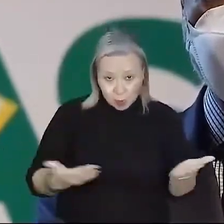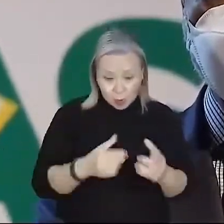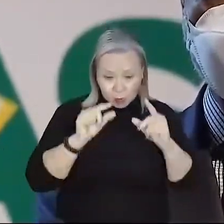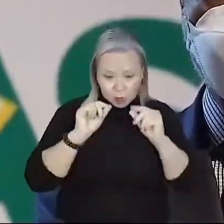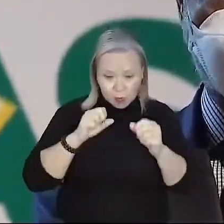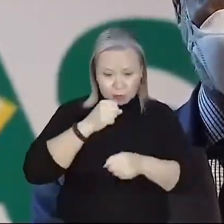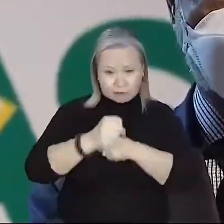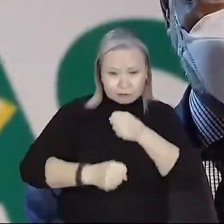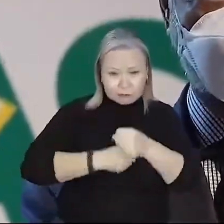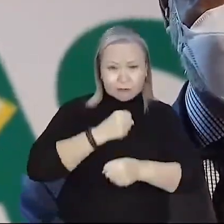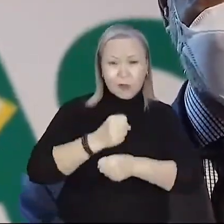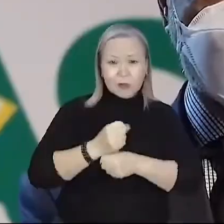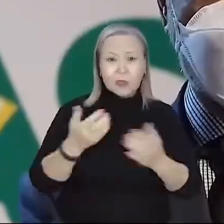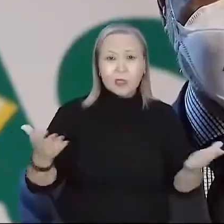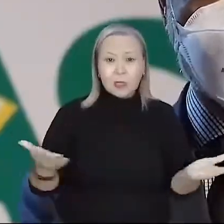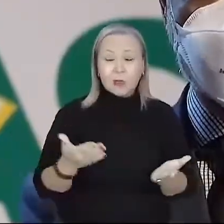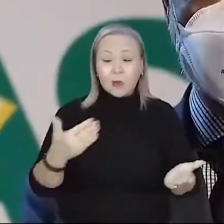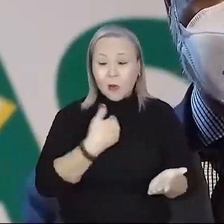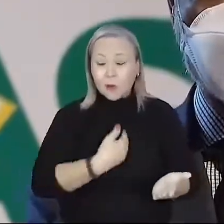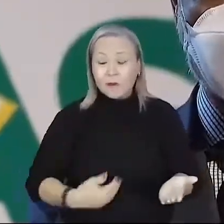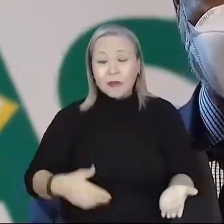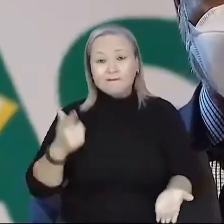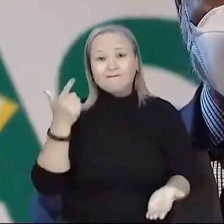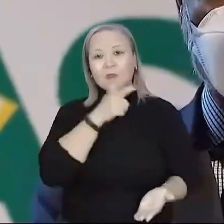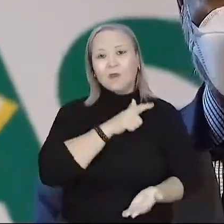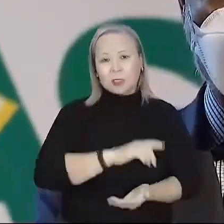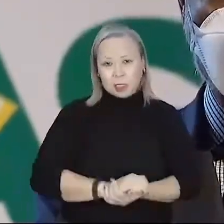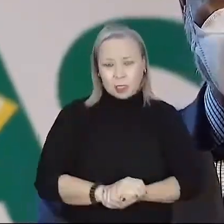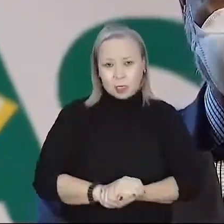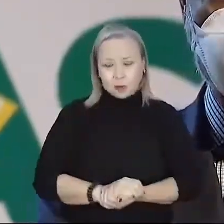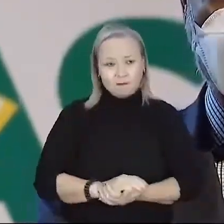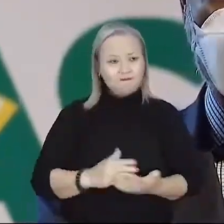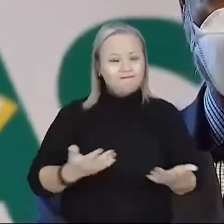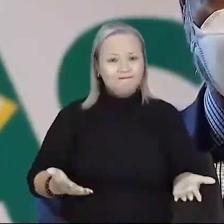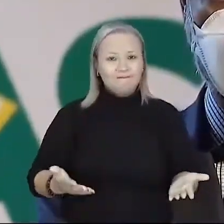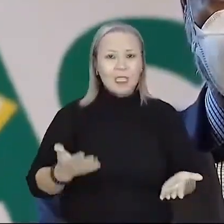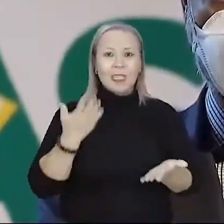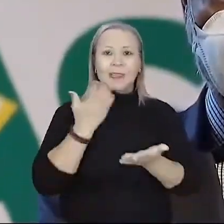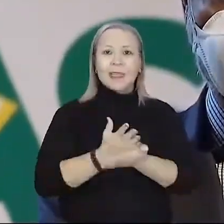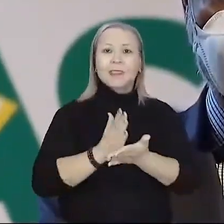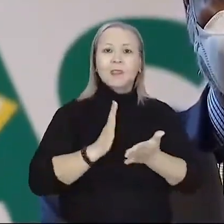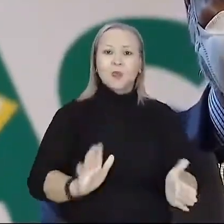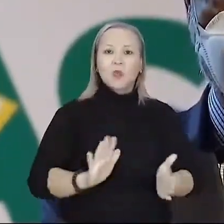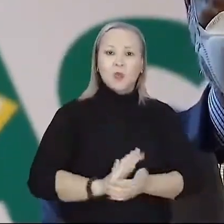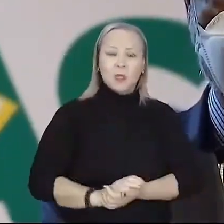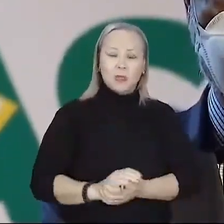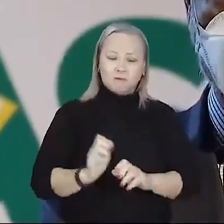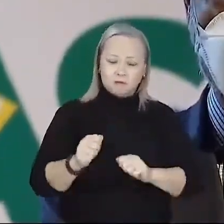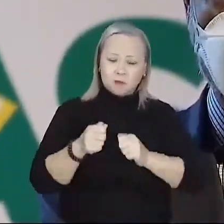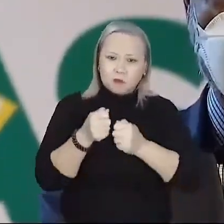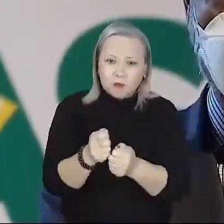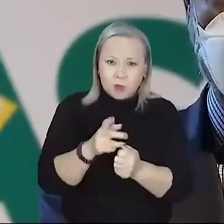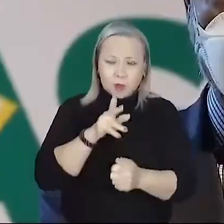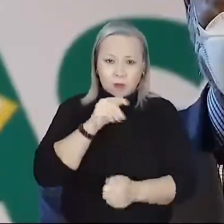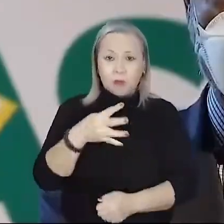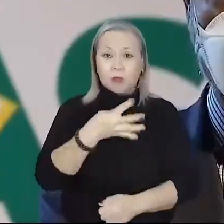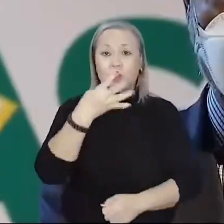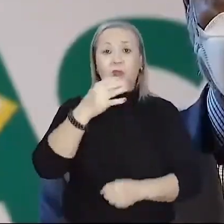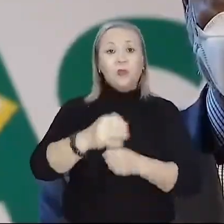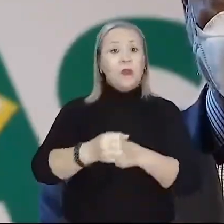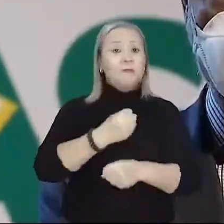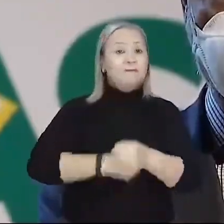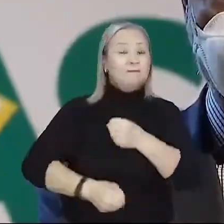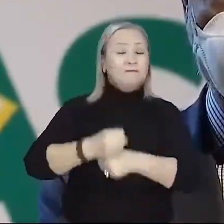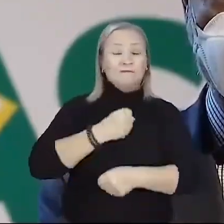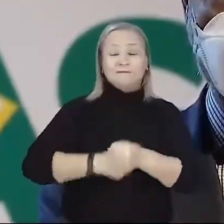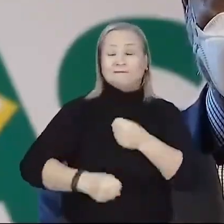pouquíssimos anos, o atual governo conseguiu praticamente destruir um esforço de 4 décadas e meia